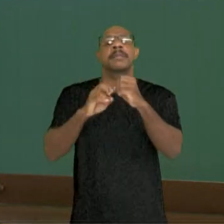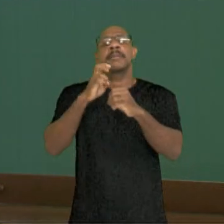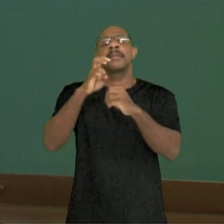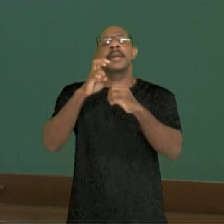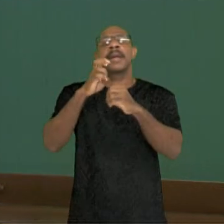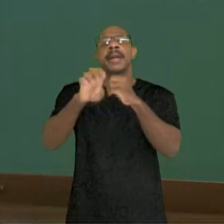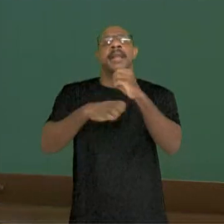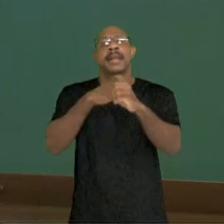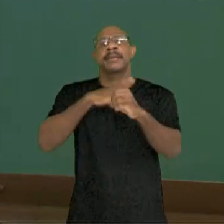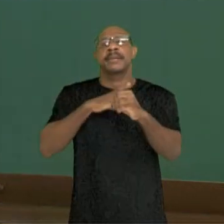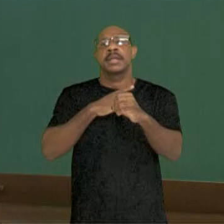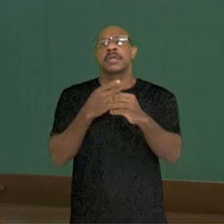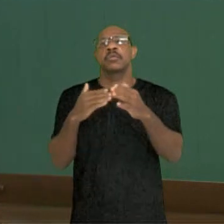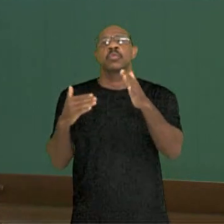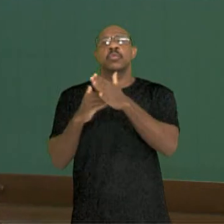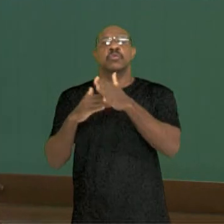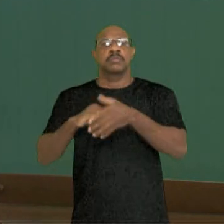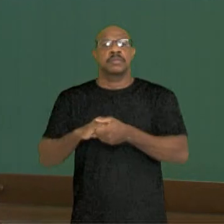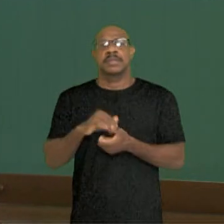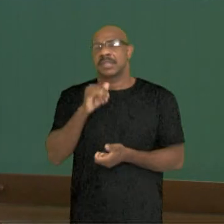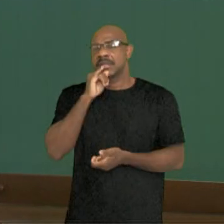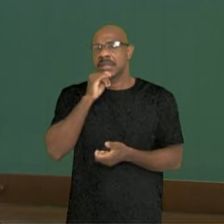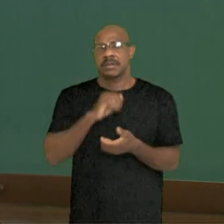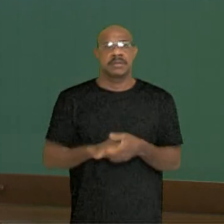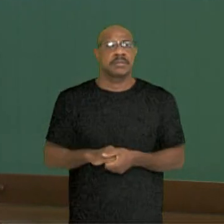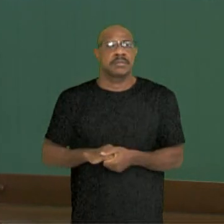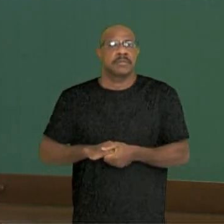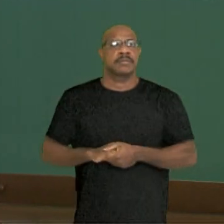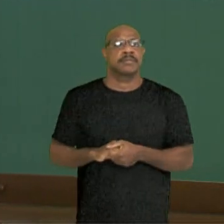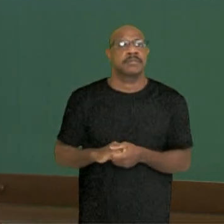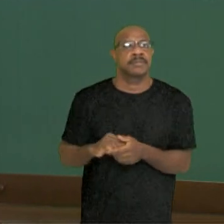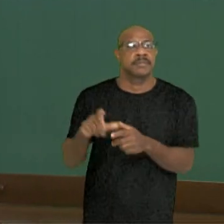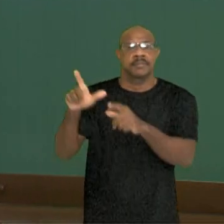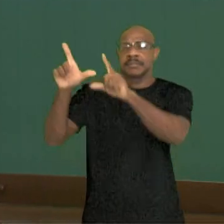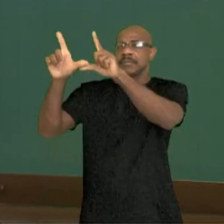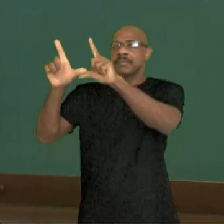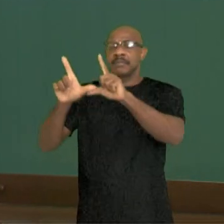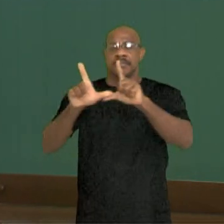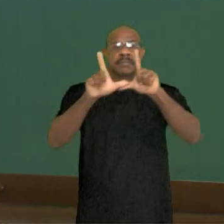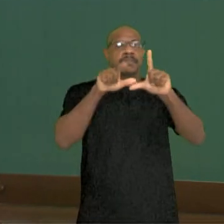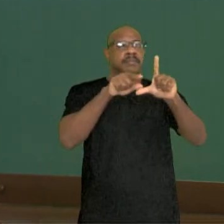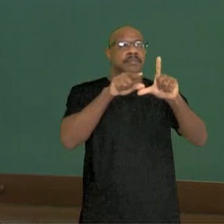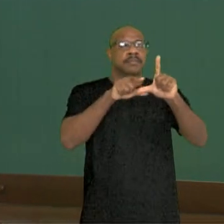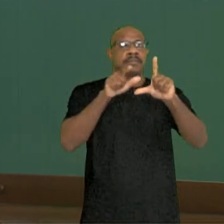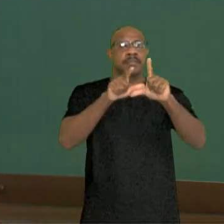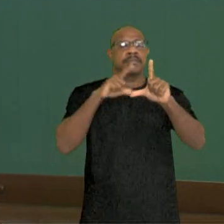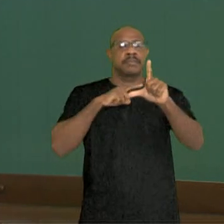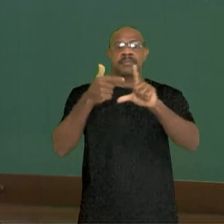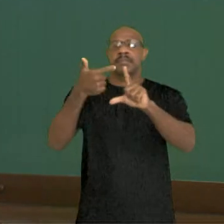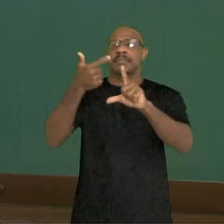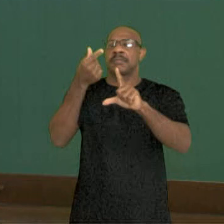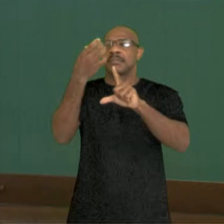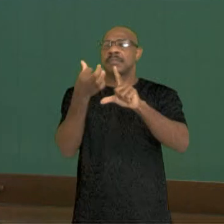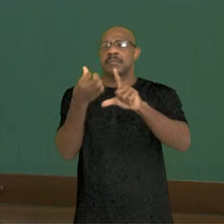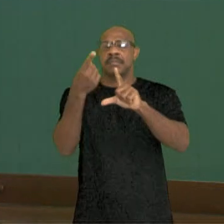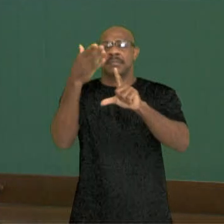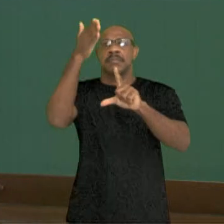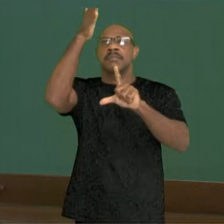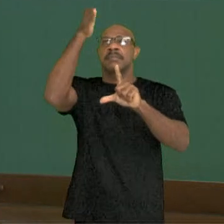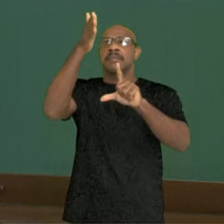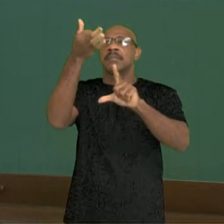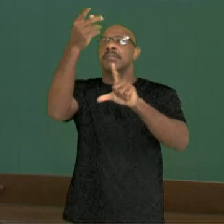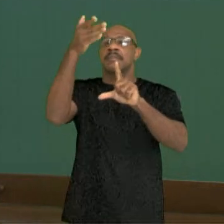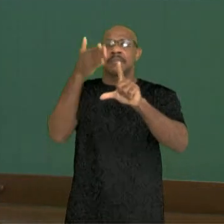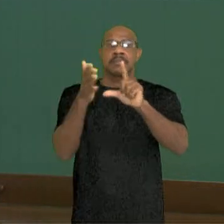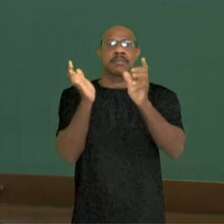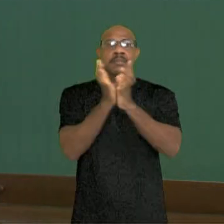professor, deixa eu ver se eu entendi. Eu vou pegar aqui o enxofre. Então, o enxofre ele está na coluna 16, ou